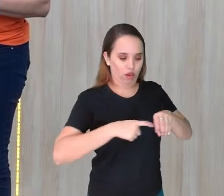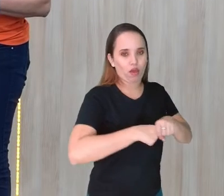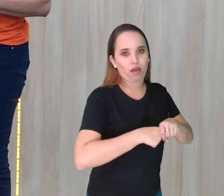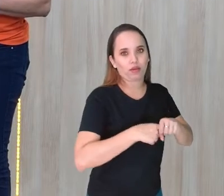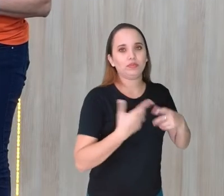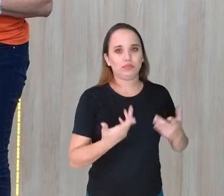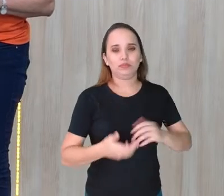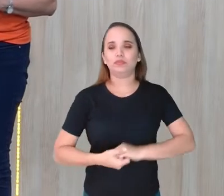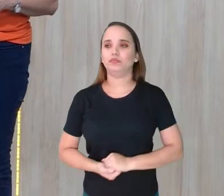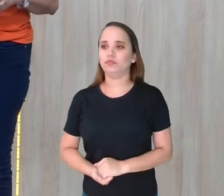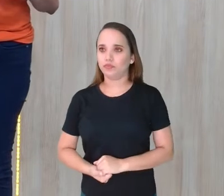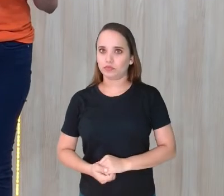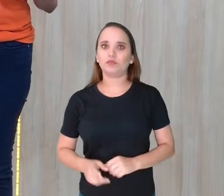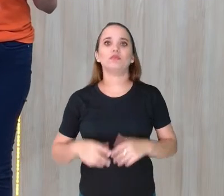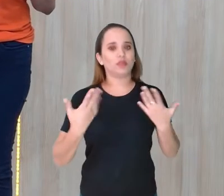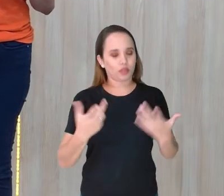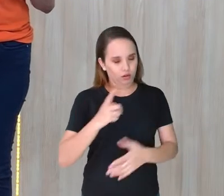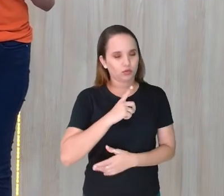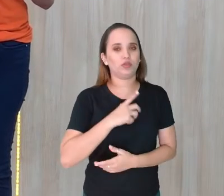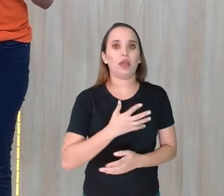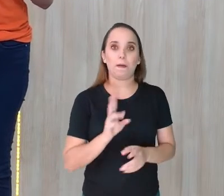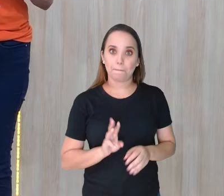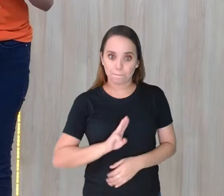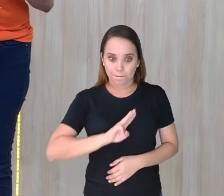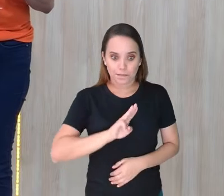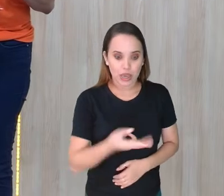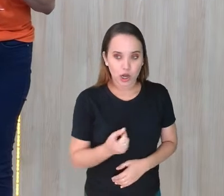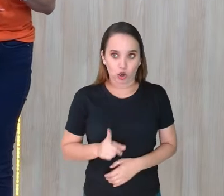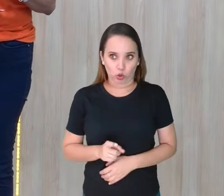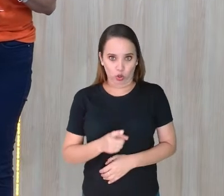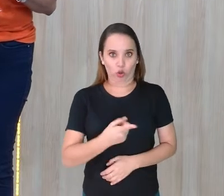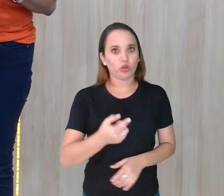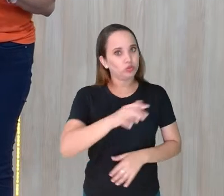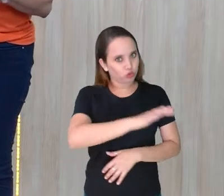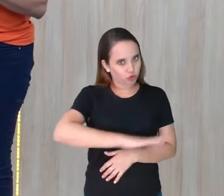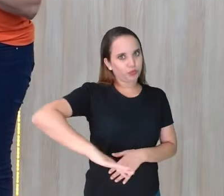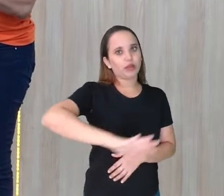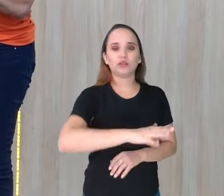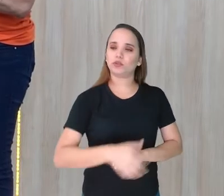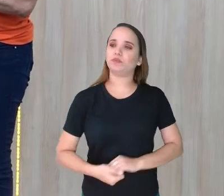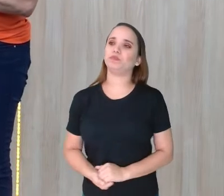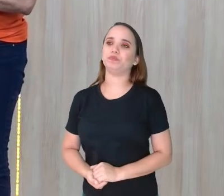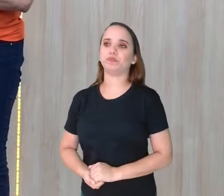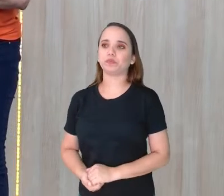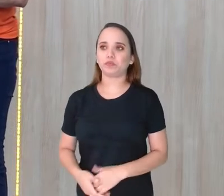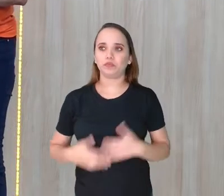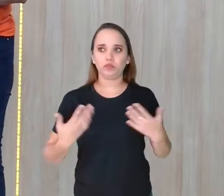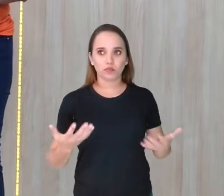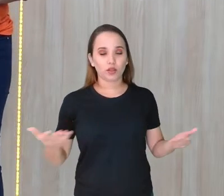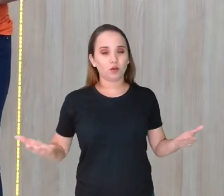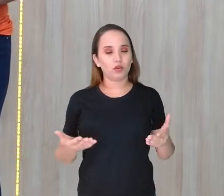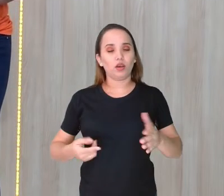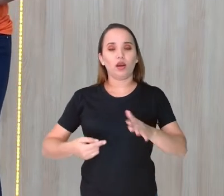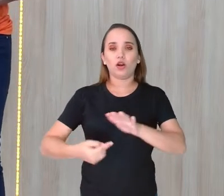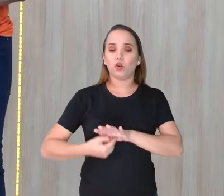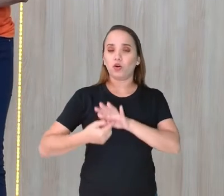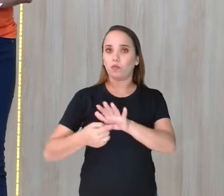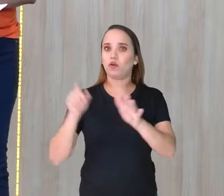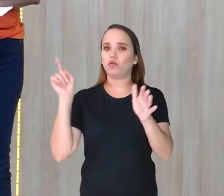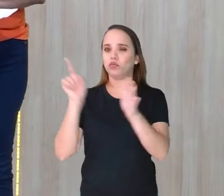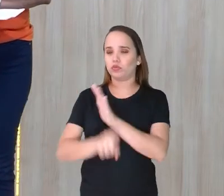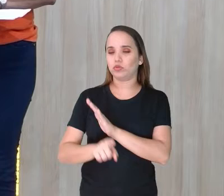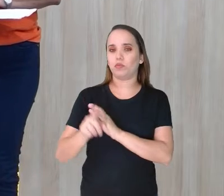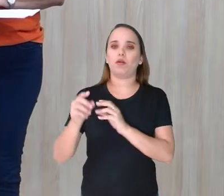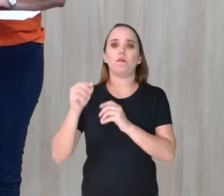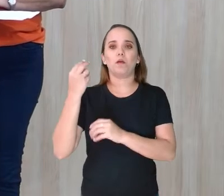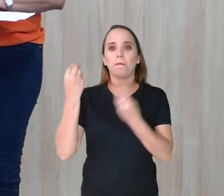outros não. E são milhões de espermatozoides que são lançados no ambiente. Então, eu trouxe uma questãozinha de colocar verdadeiro ou